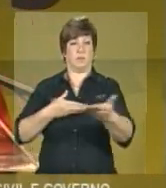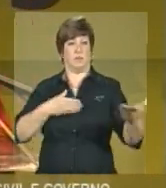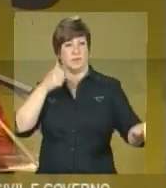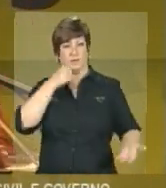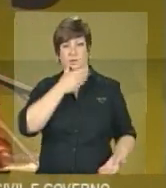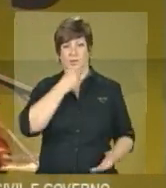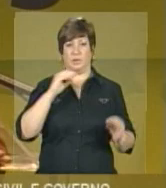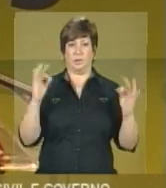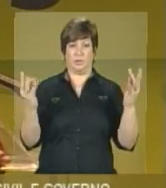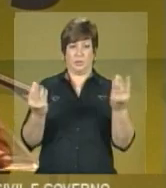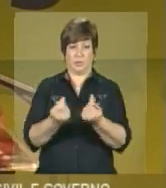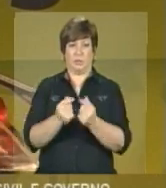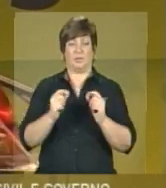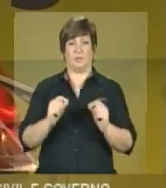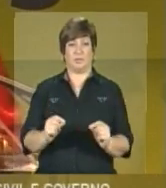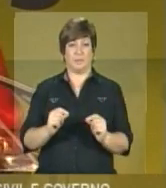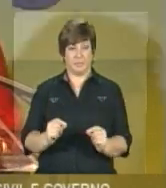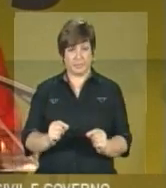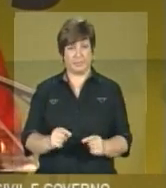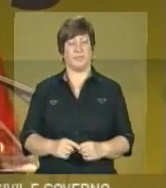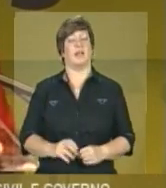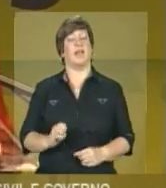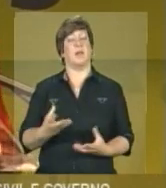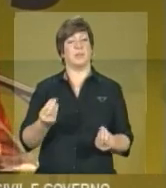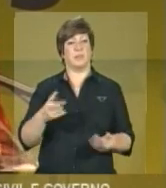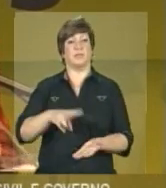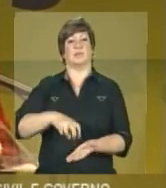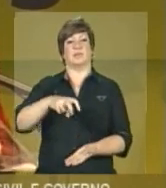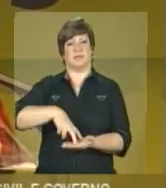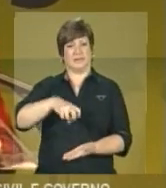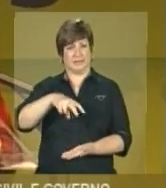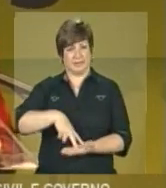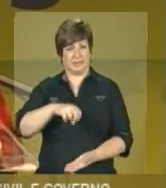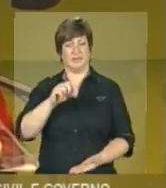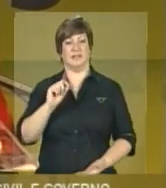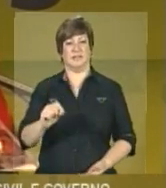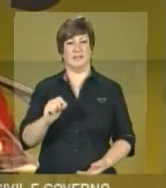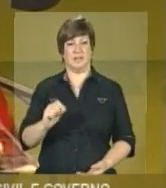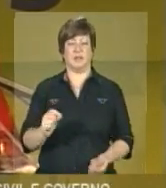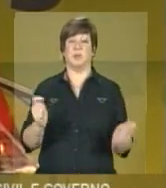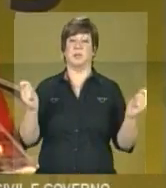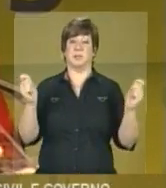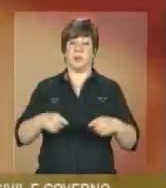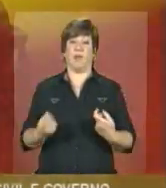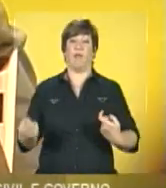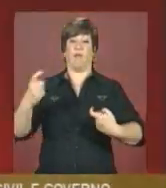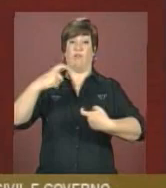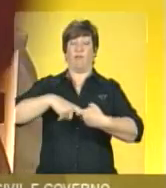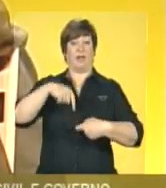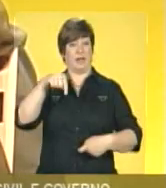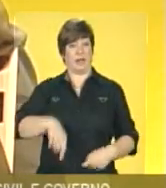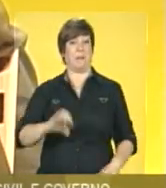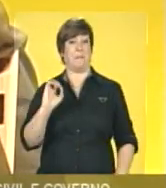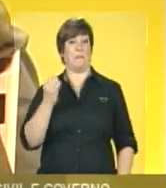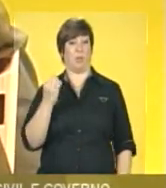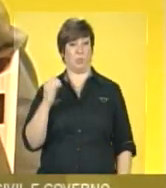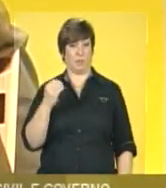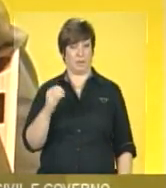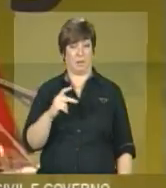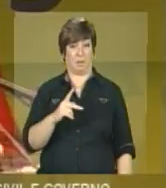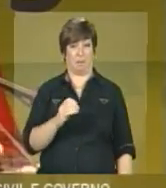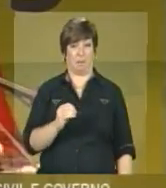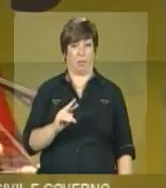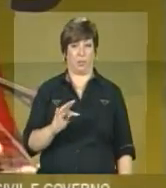Companheiras e companheiros, é uma grande alegria poder voltar a Porto Alegre